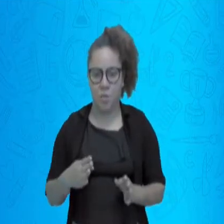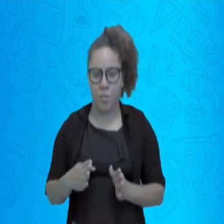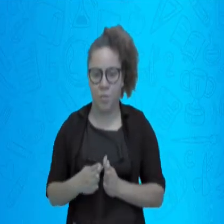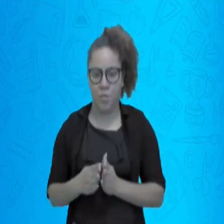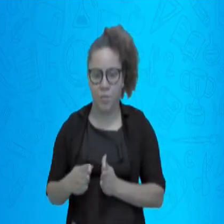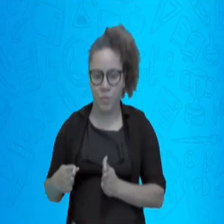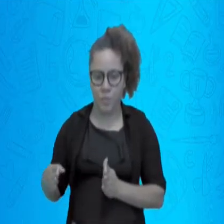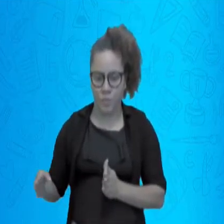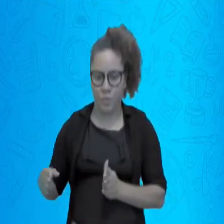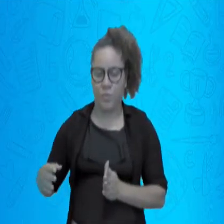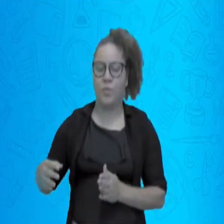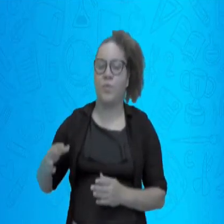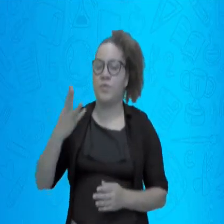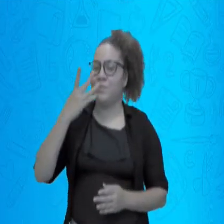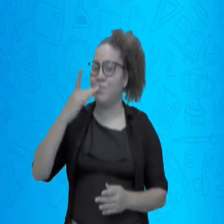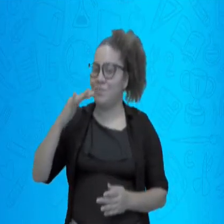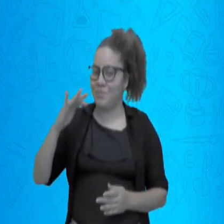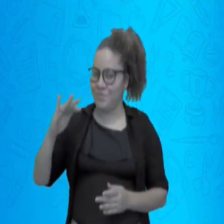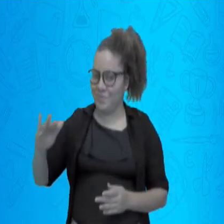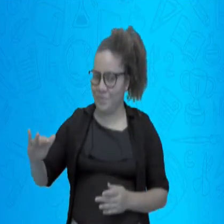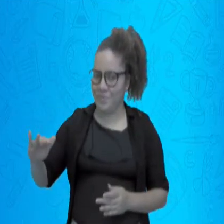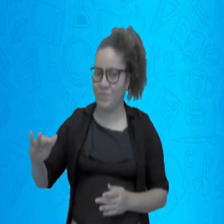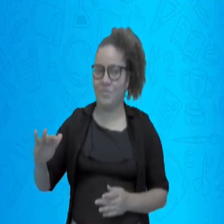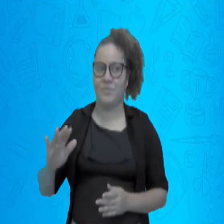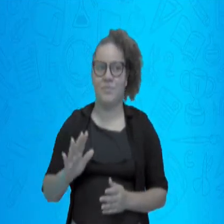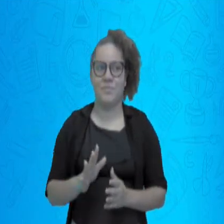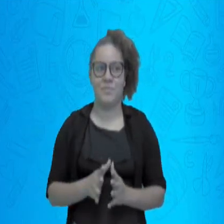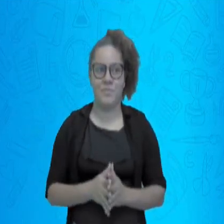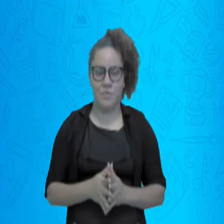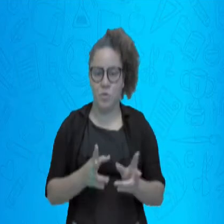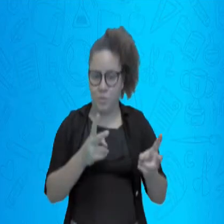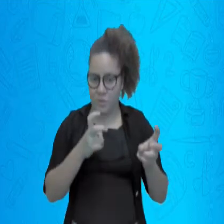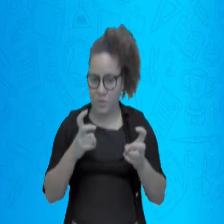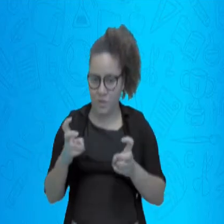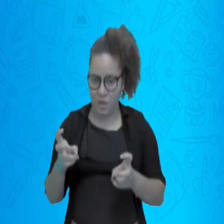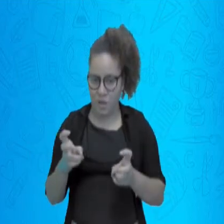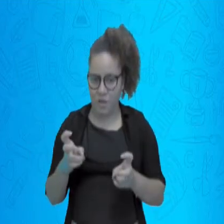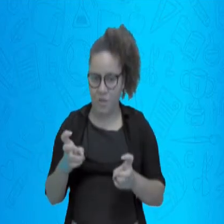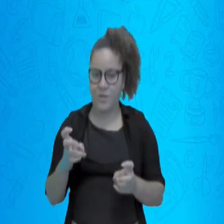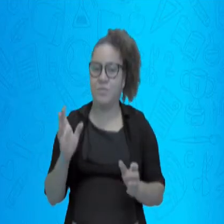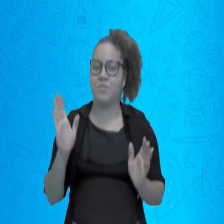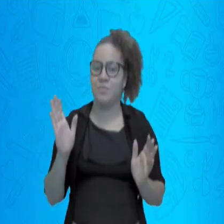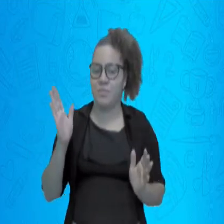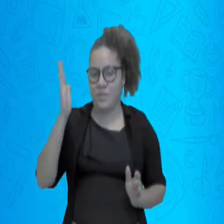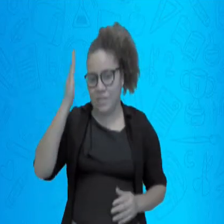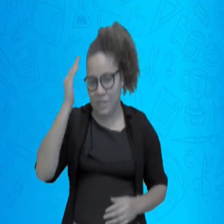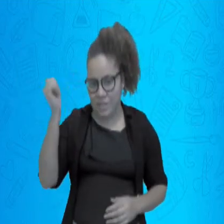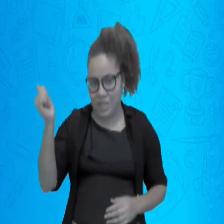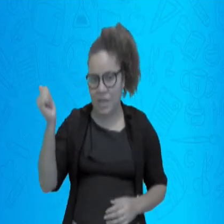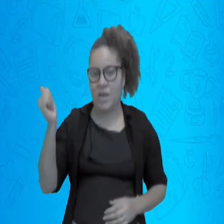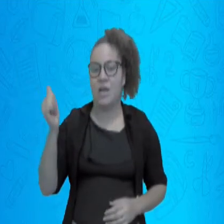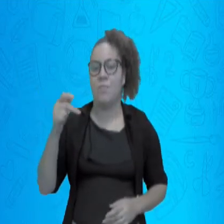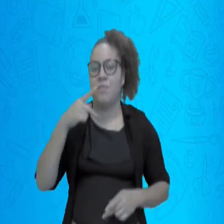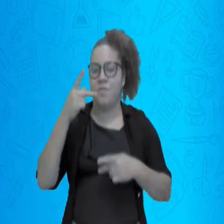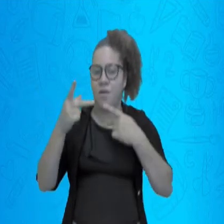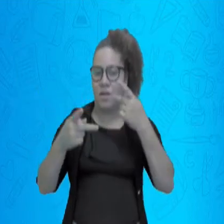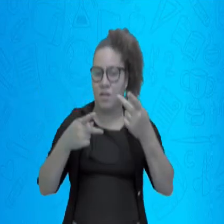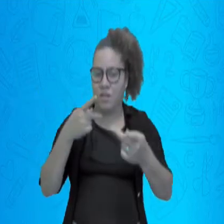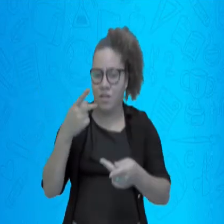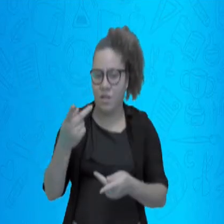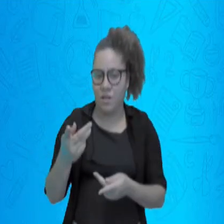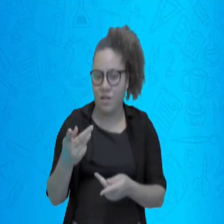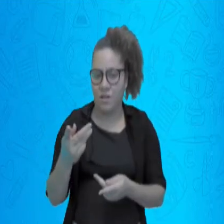quê? Uma criança, observem lá. A criança, ela já sabe falar, ela já aumentou o